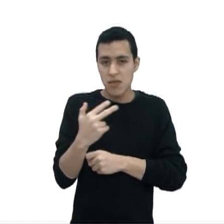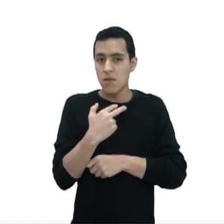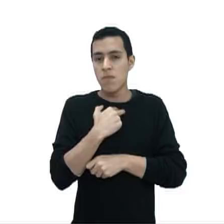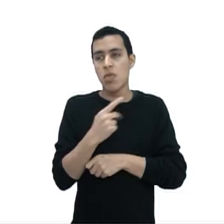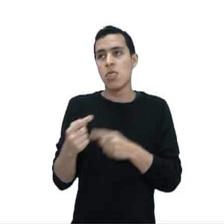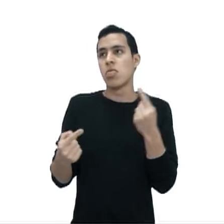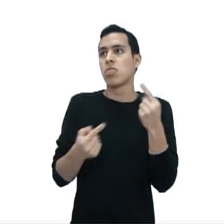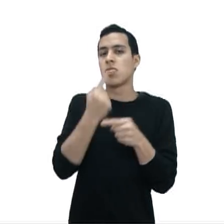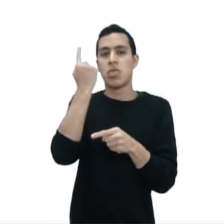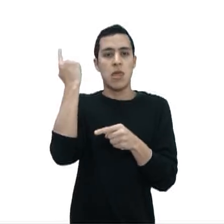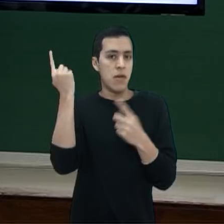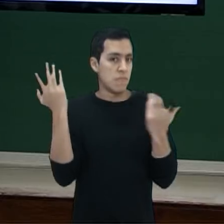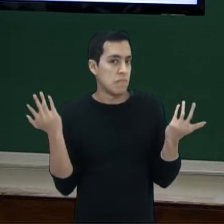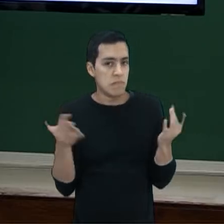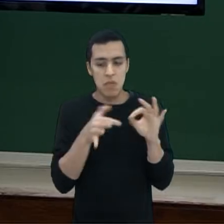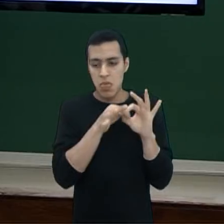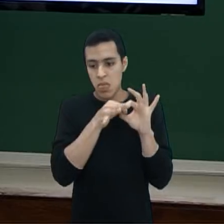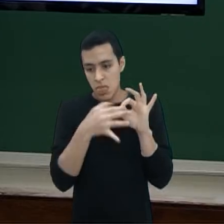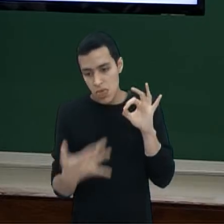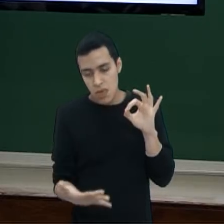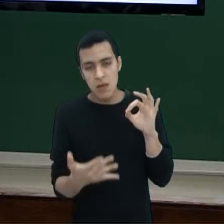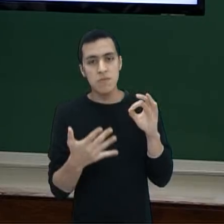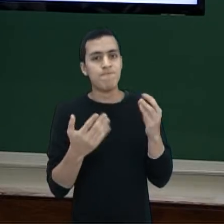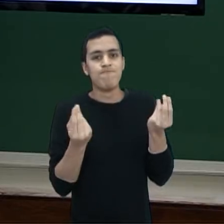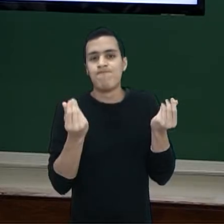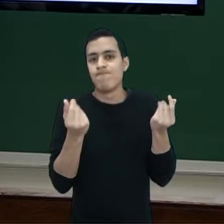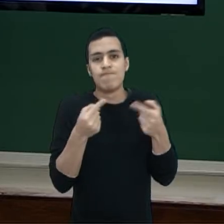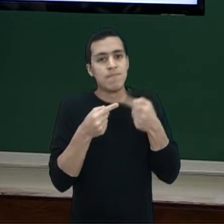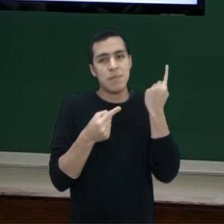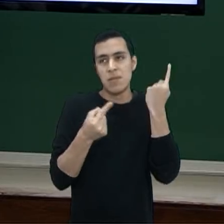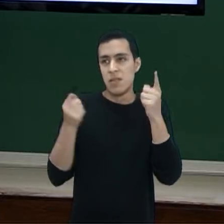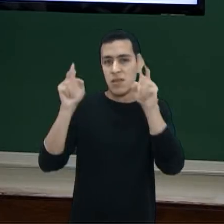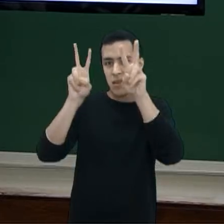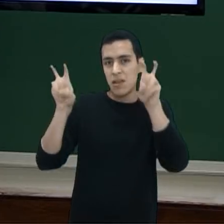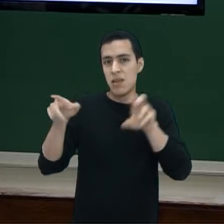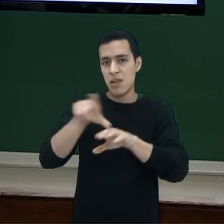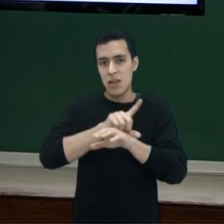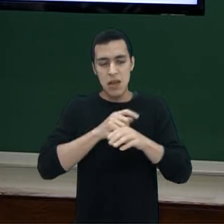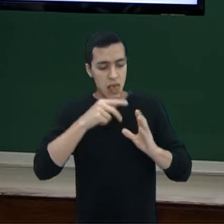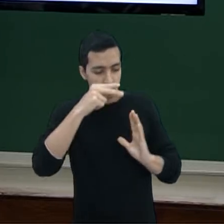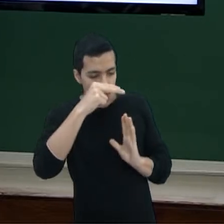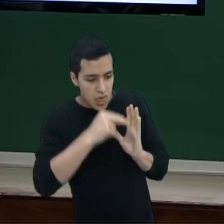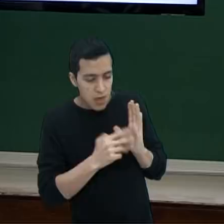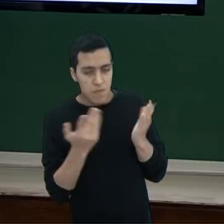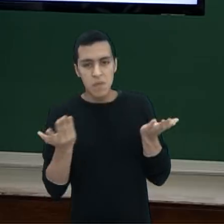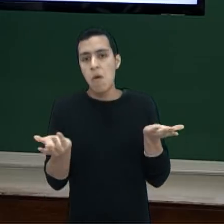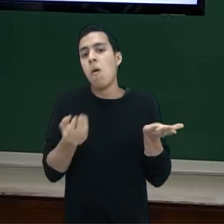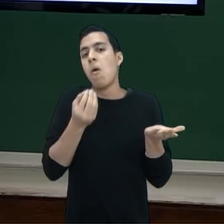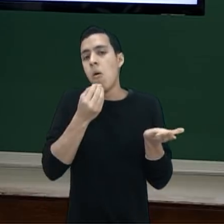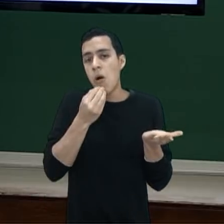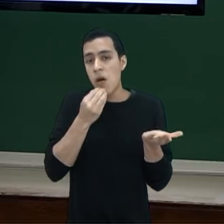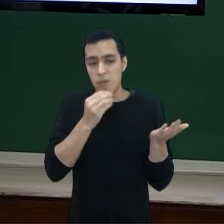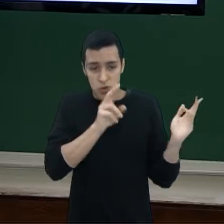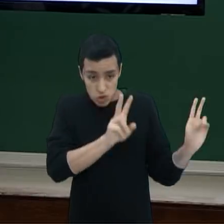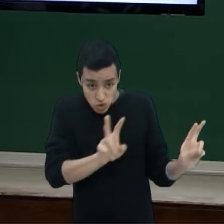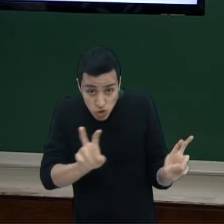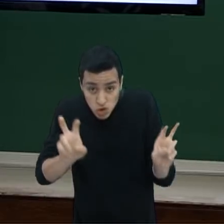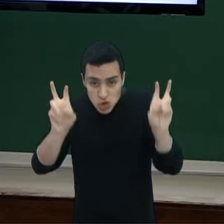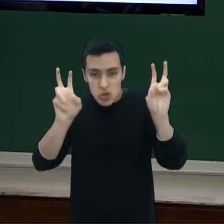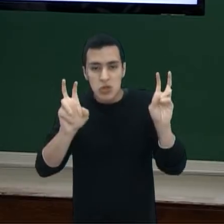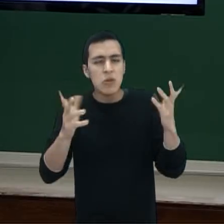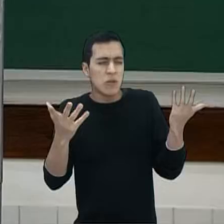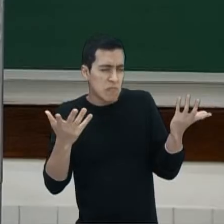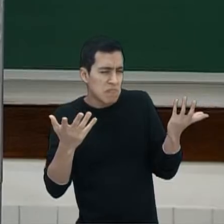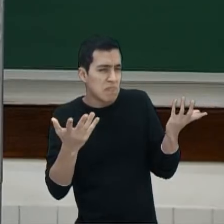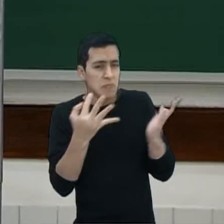título descontextualizado, né, de uma situação que não tenha nada a ver com o que a gente acabou de ler. Né? Então, obviamente que o título, né, todos os